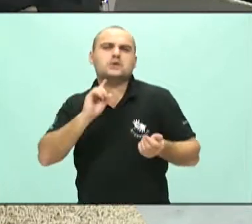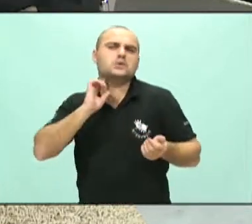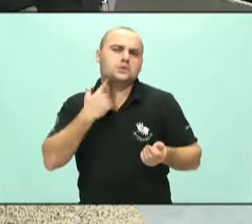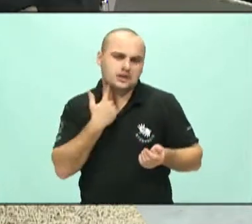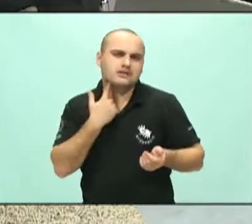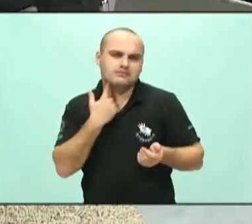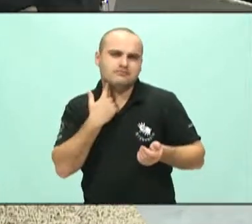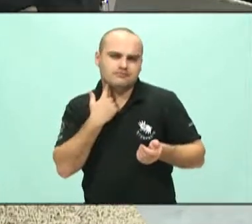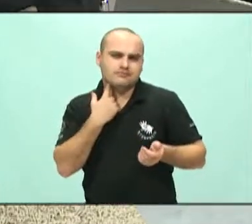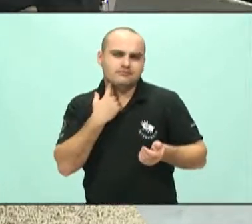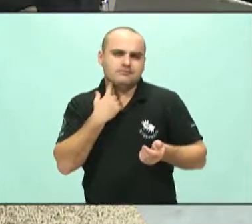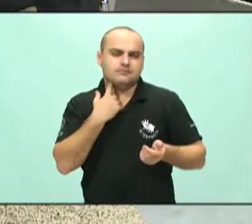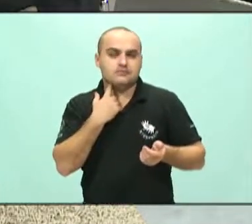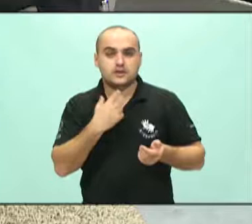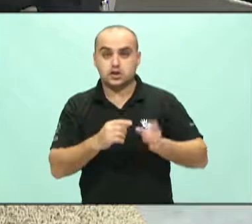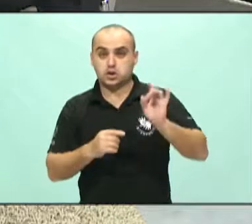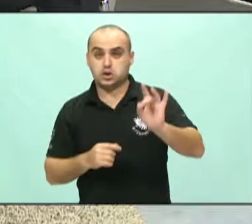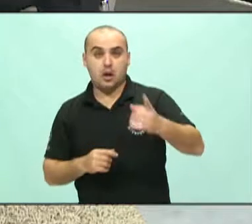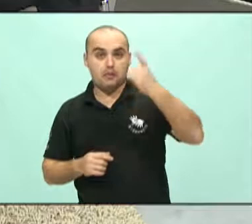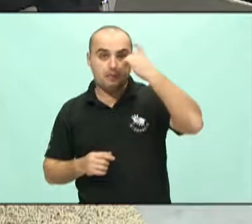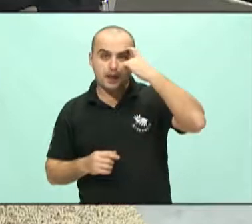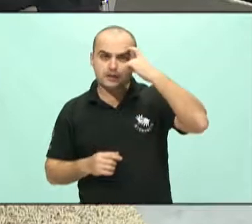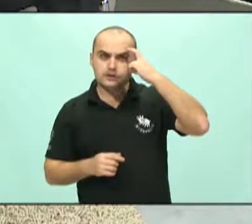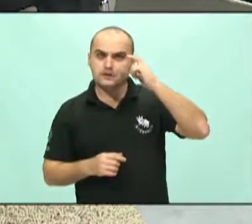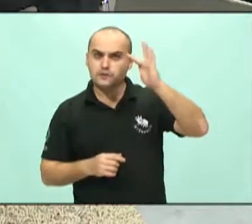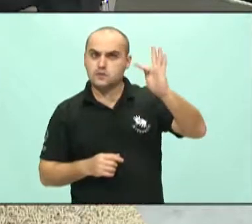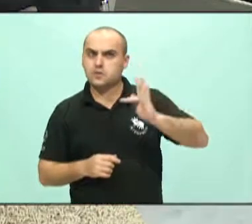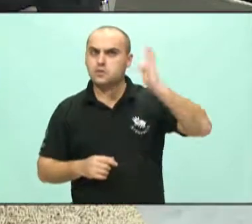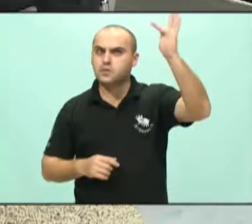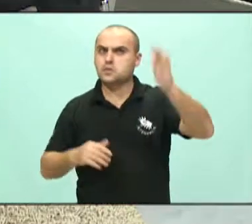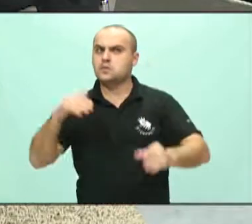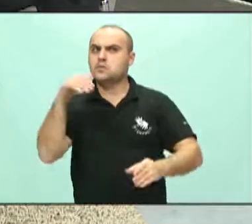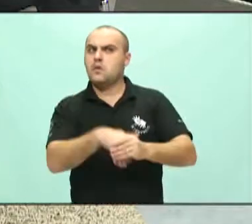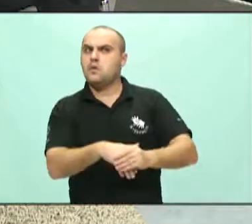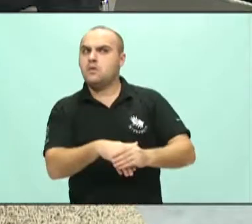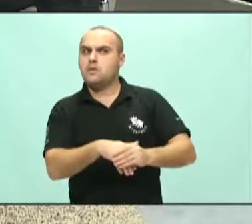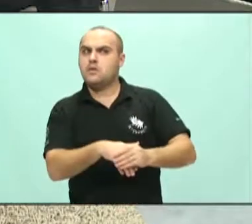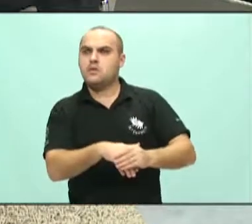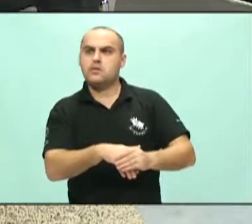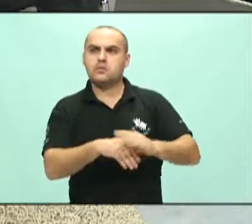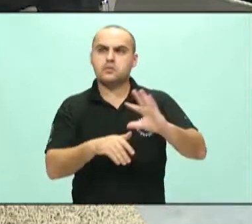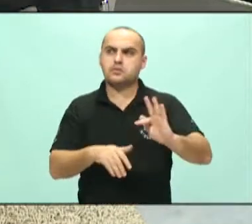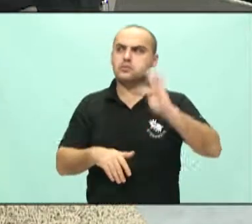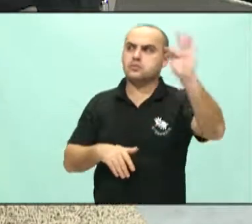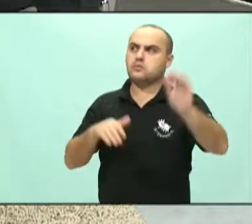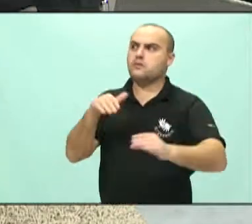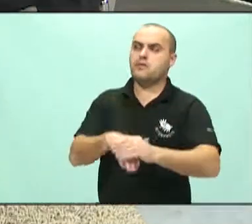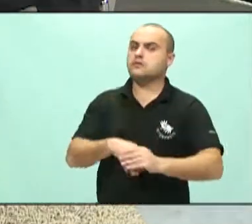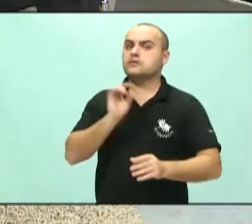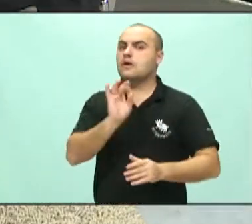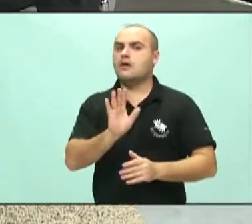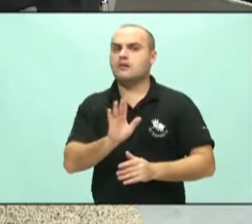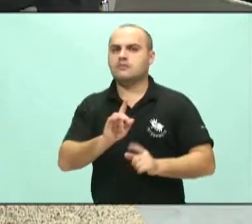suja, sabe? Que só se pensa na eleição e não no desenvolvimento.